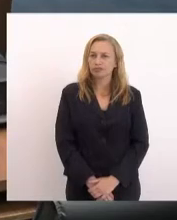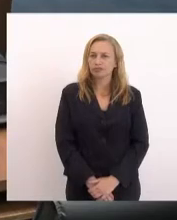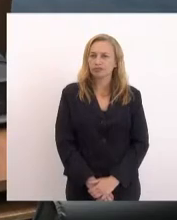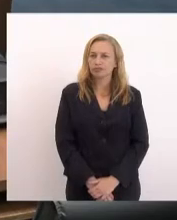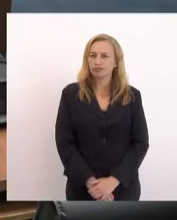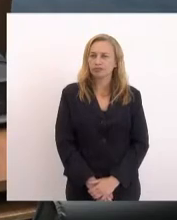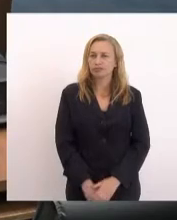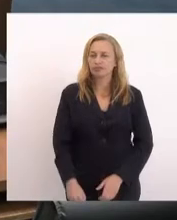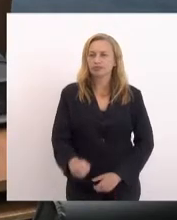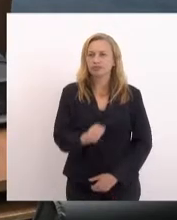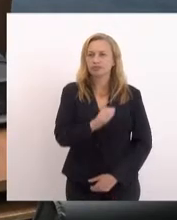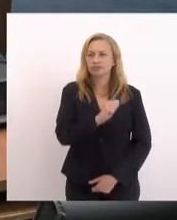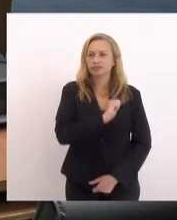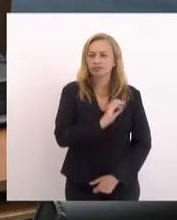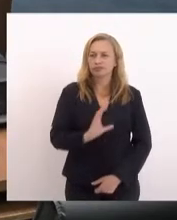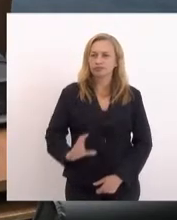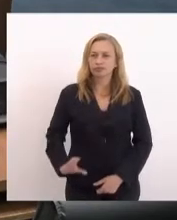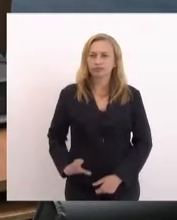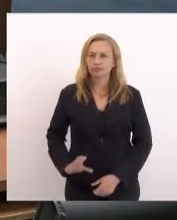André Siciliano,